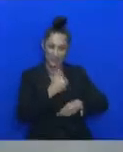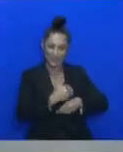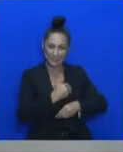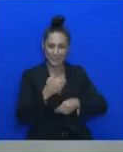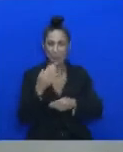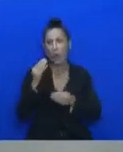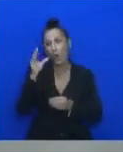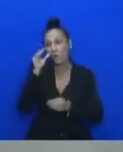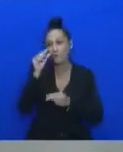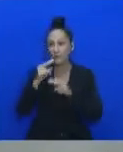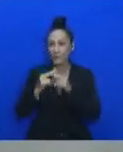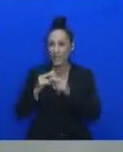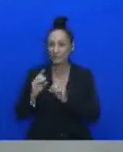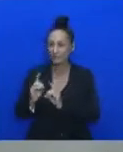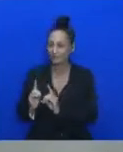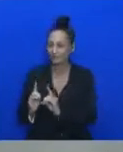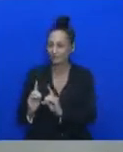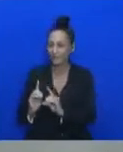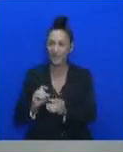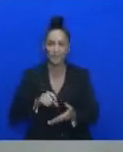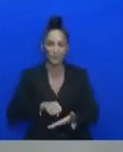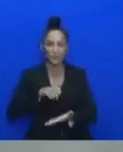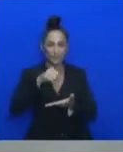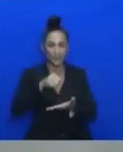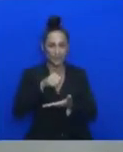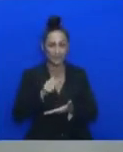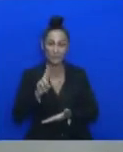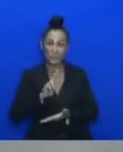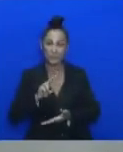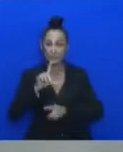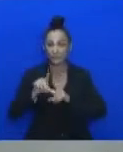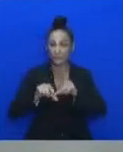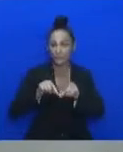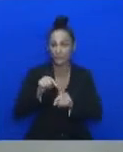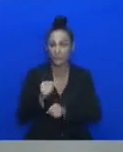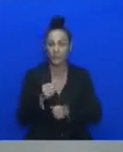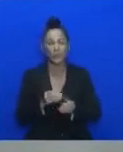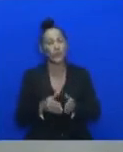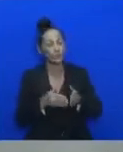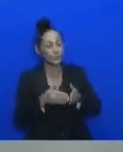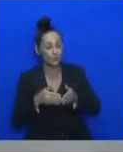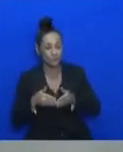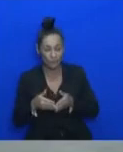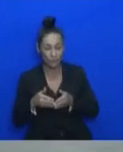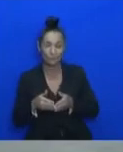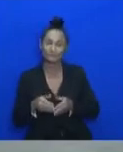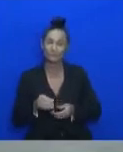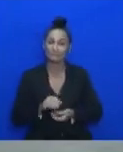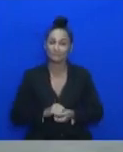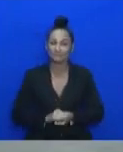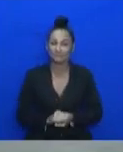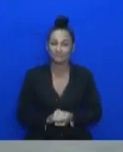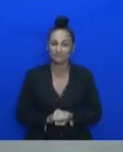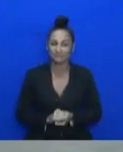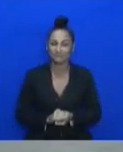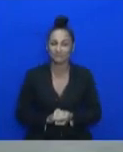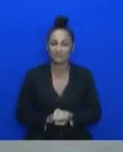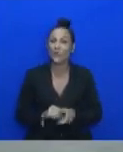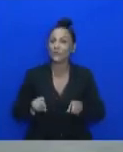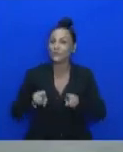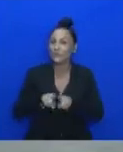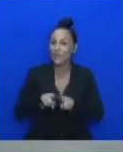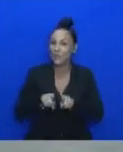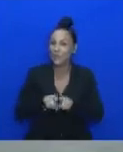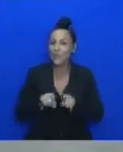colegas da Caixa para que entrem com a maleta que será utilizada nesse sorteio. Por favor, Sidney e Sandra. Convido também